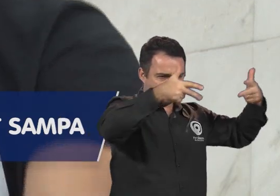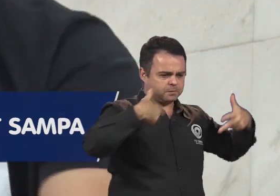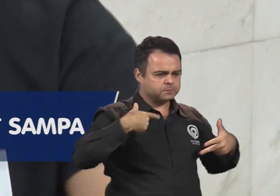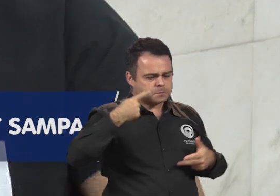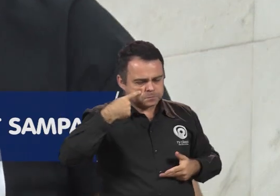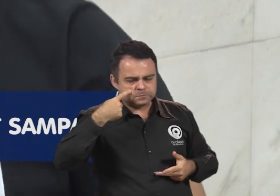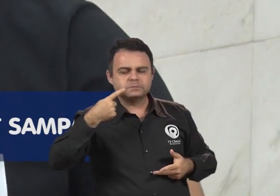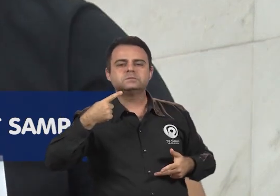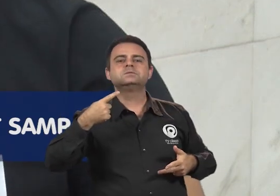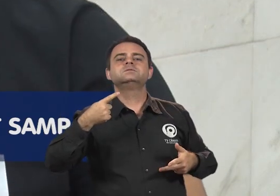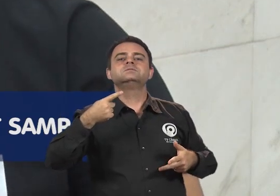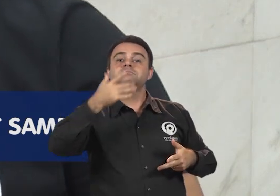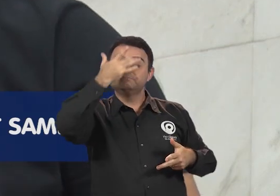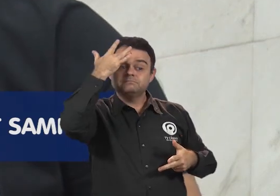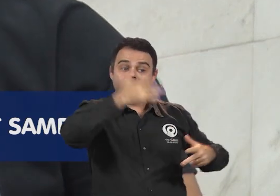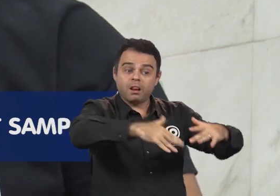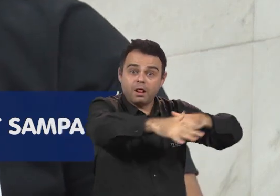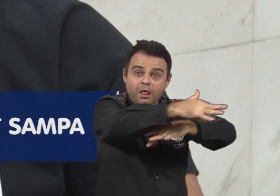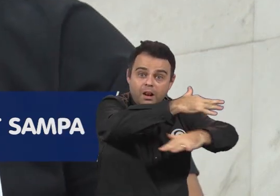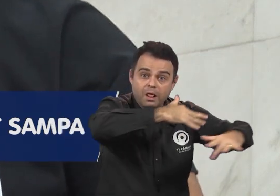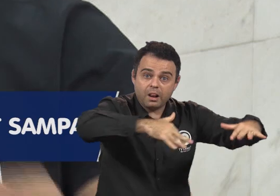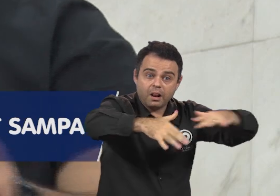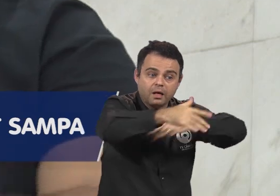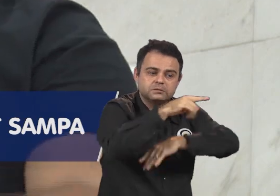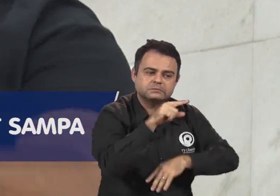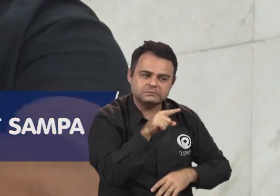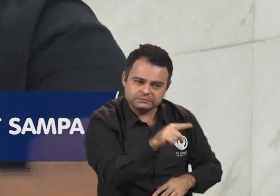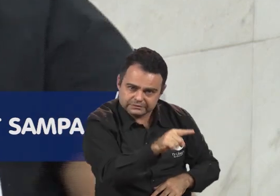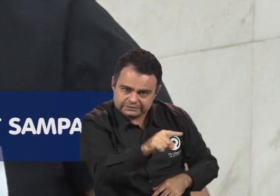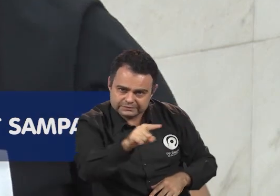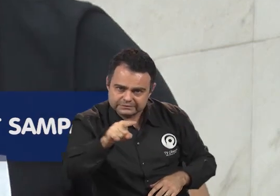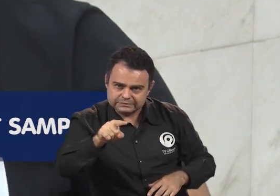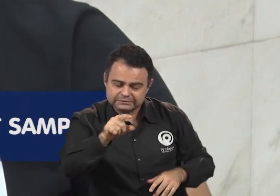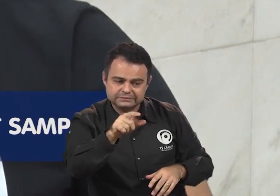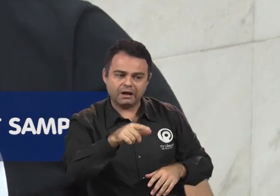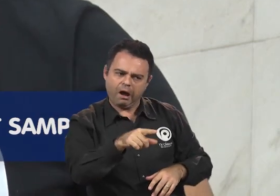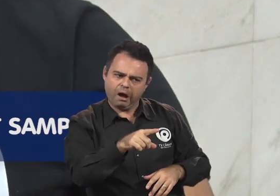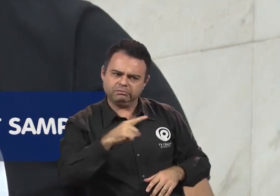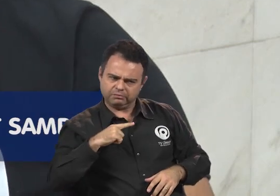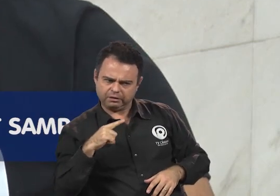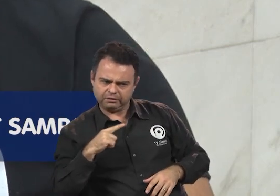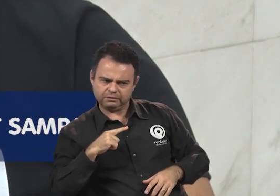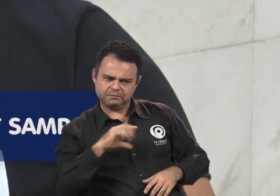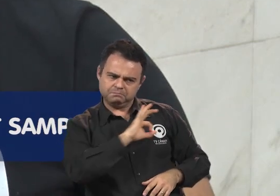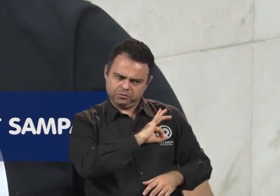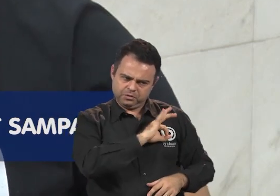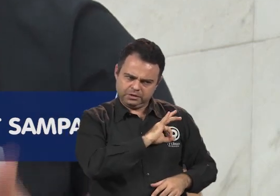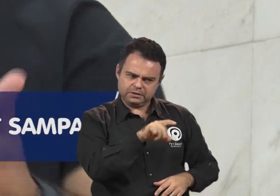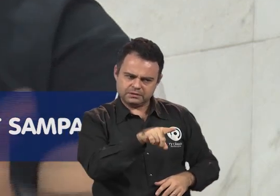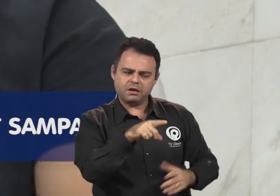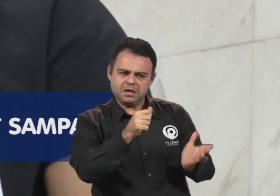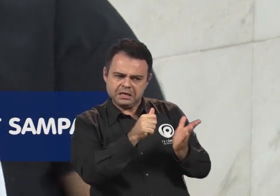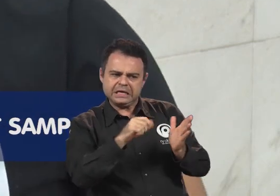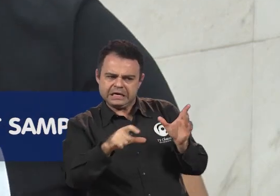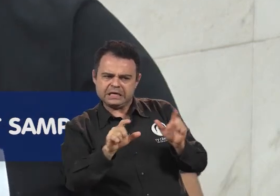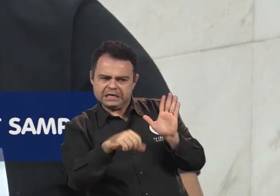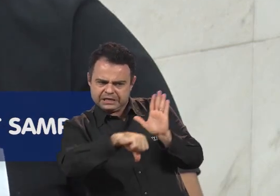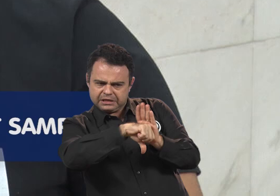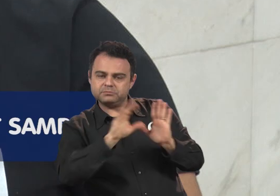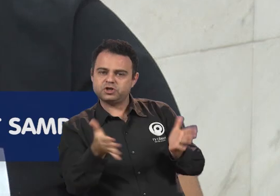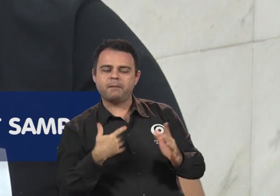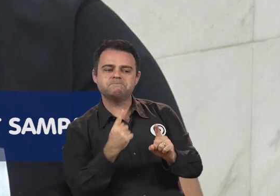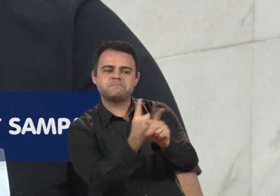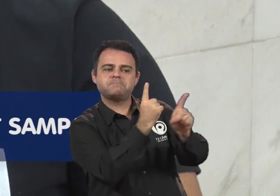maior parte daquelas pessoas que estejam ali não são procurados da justiça, porque se for vai notificar, então é muito bacana. Um